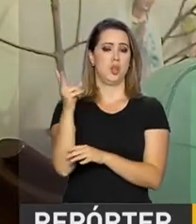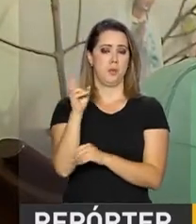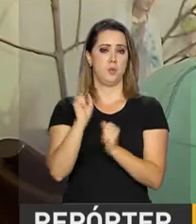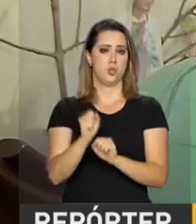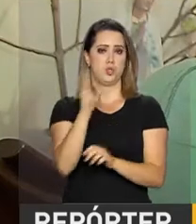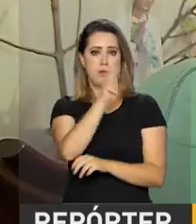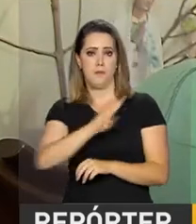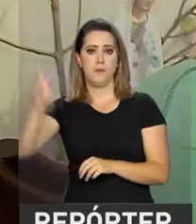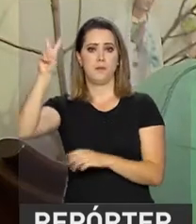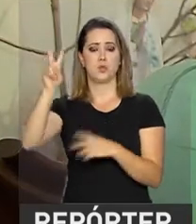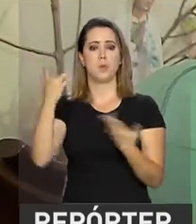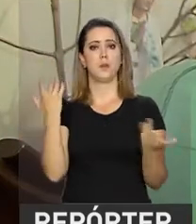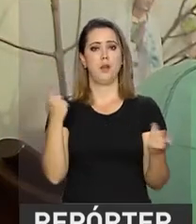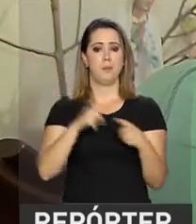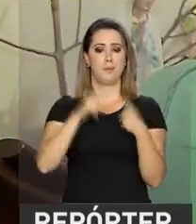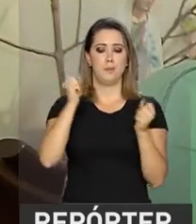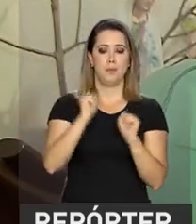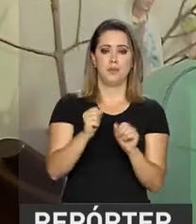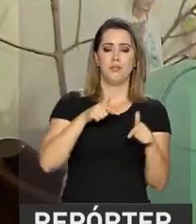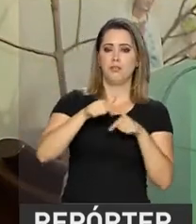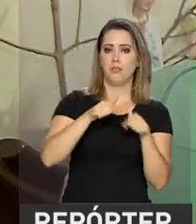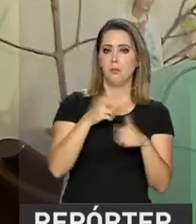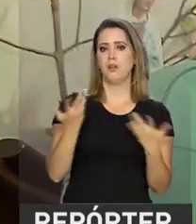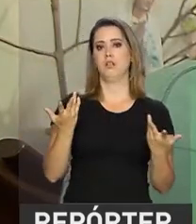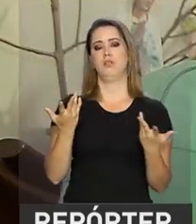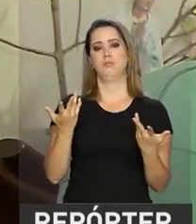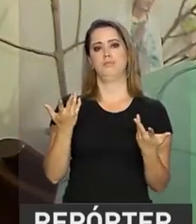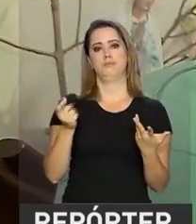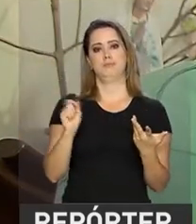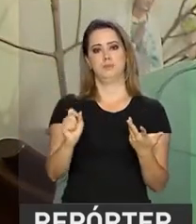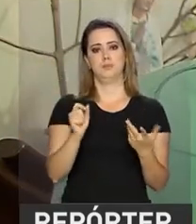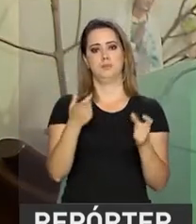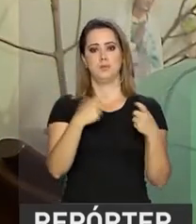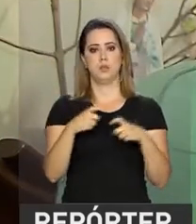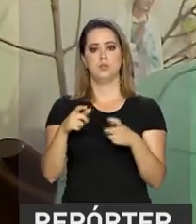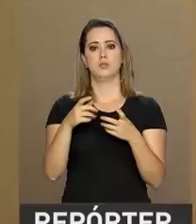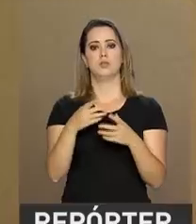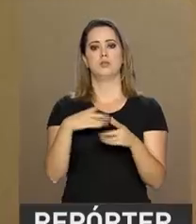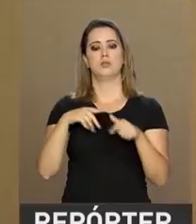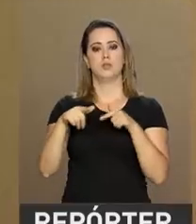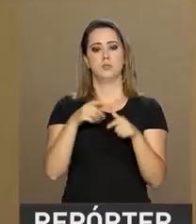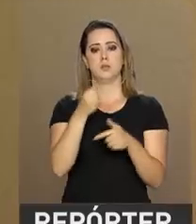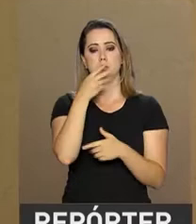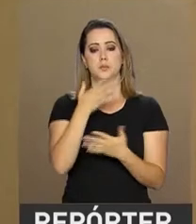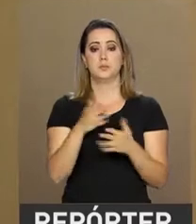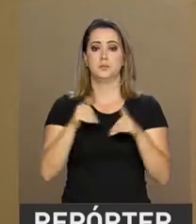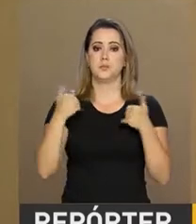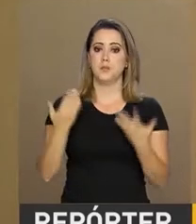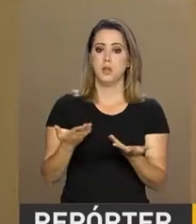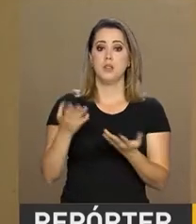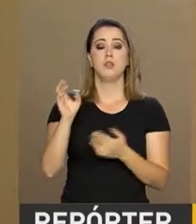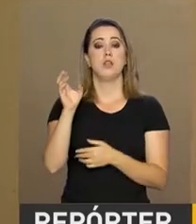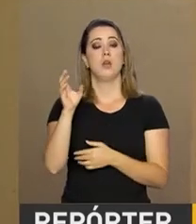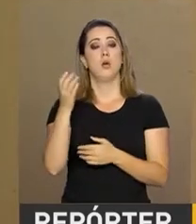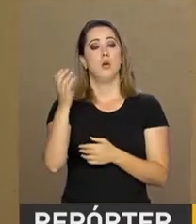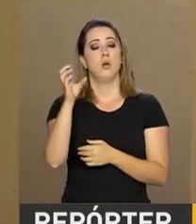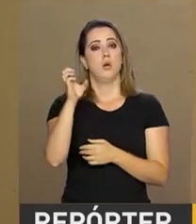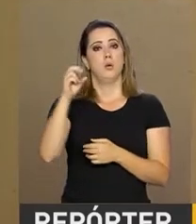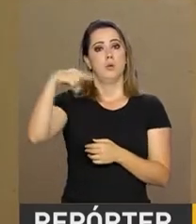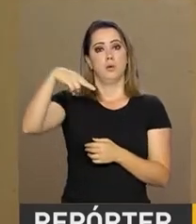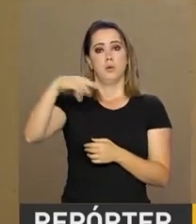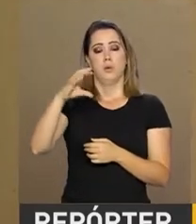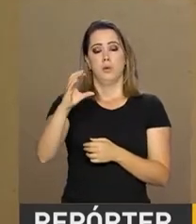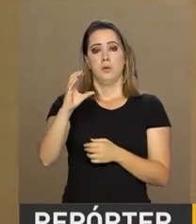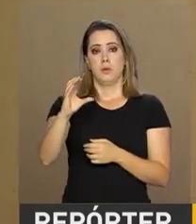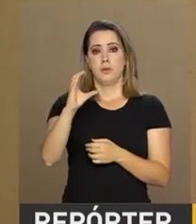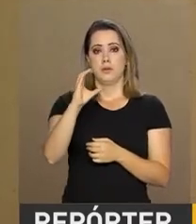e já está podendo trabalhar em um emprego bom e enseja o exame nacional para certificação